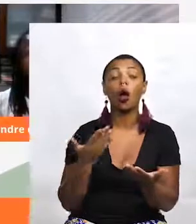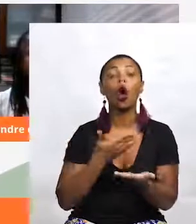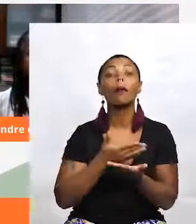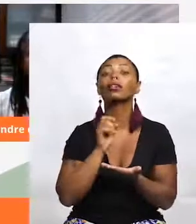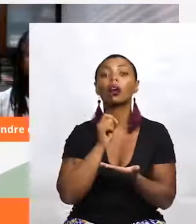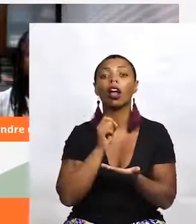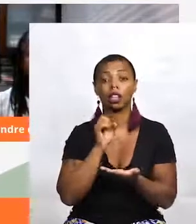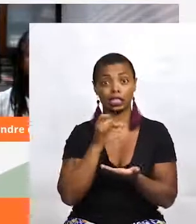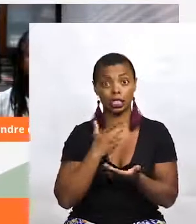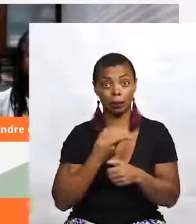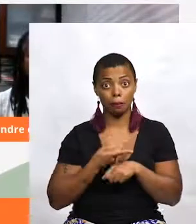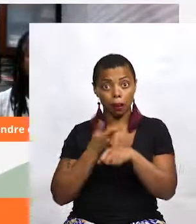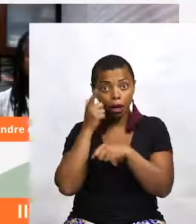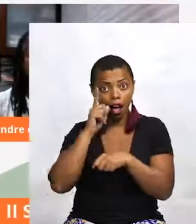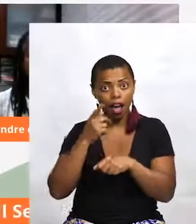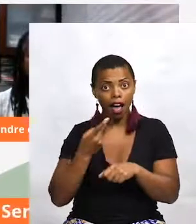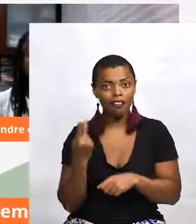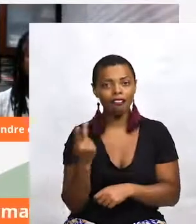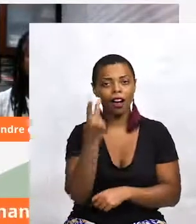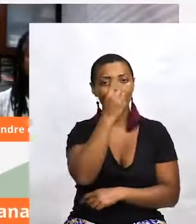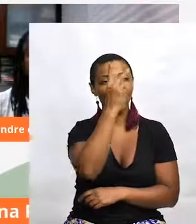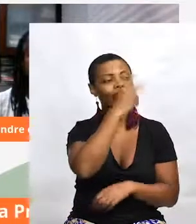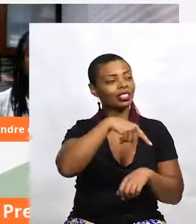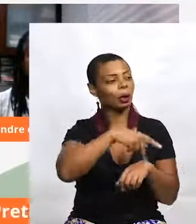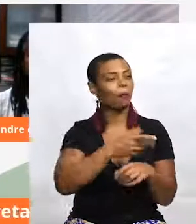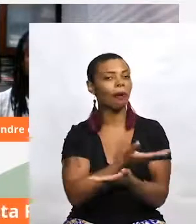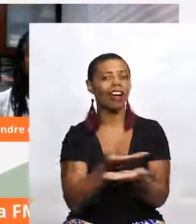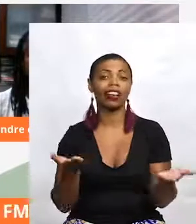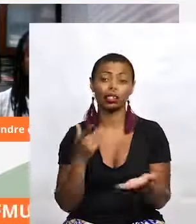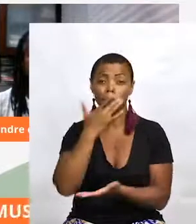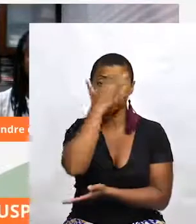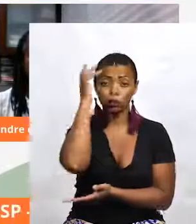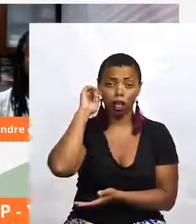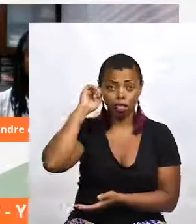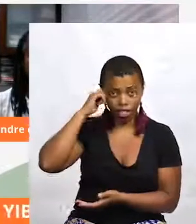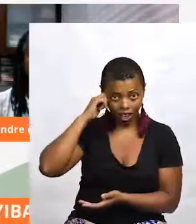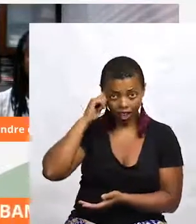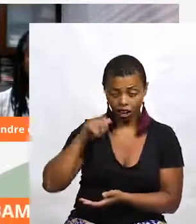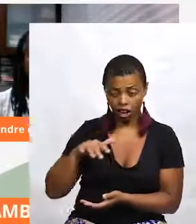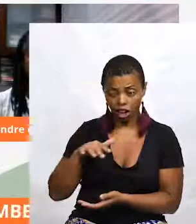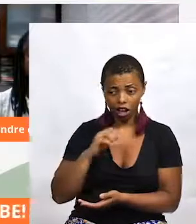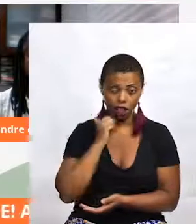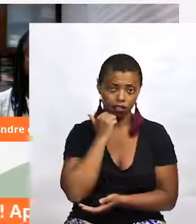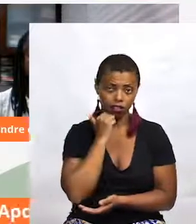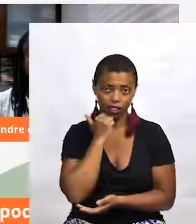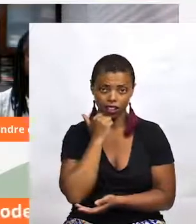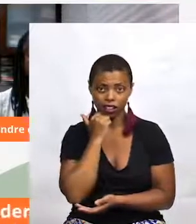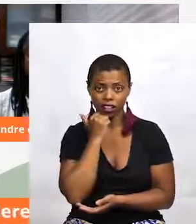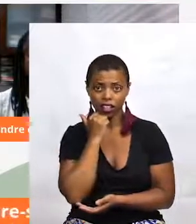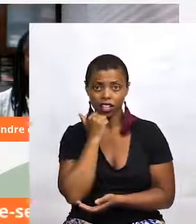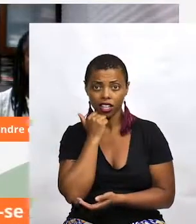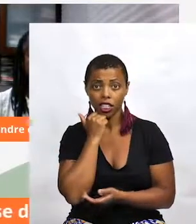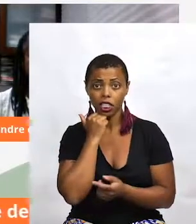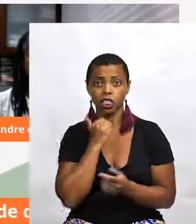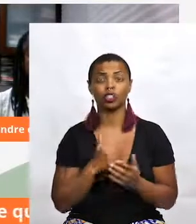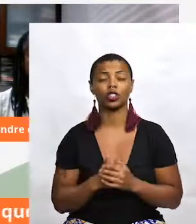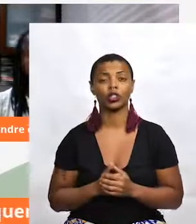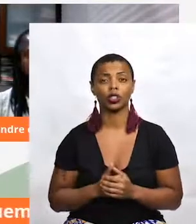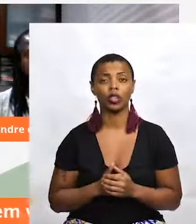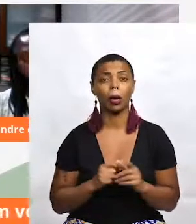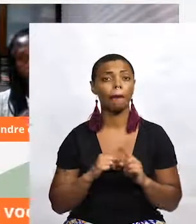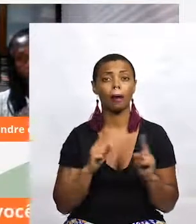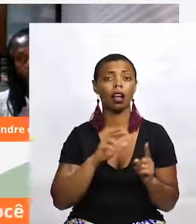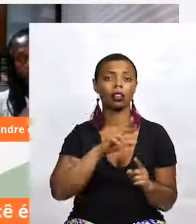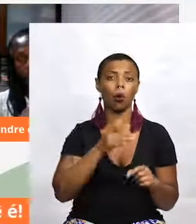né? De pessoas negras que fazem ciência longe de grandes centros. E uma